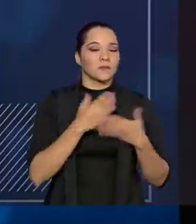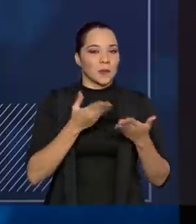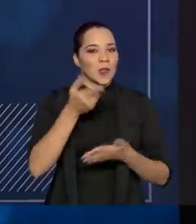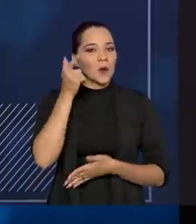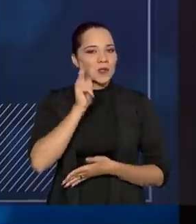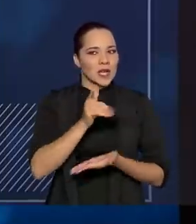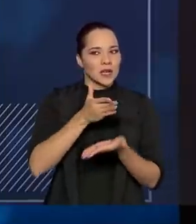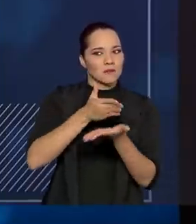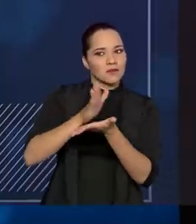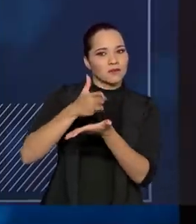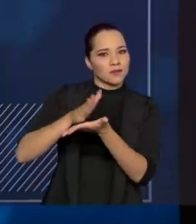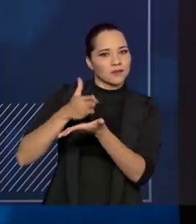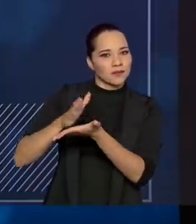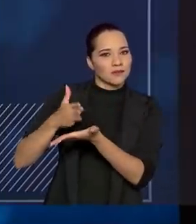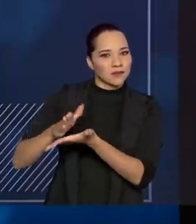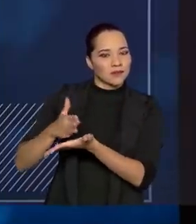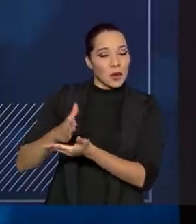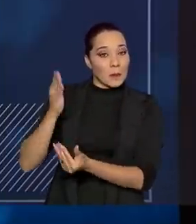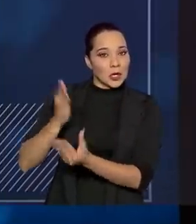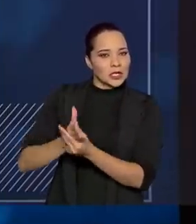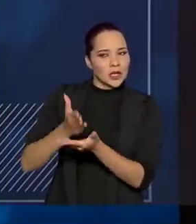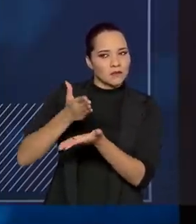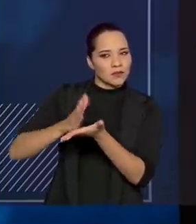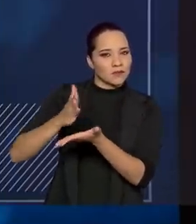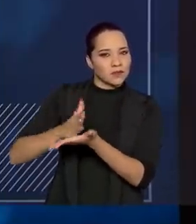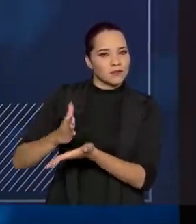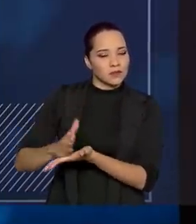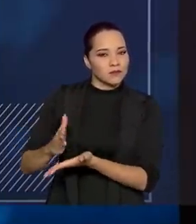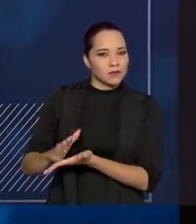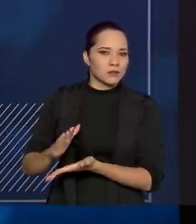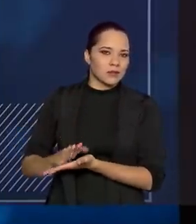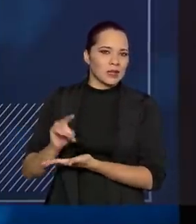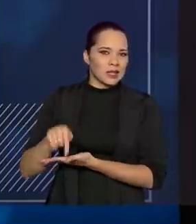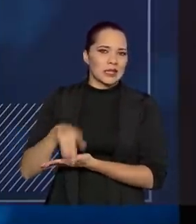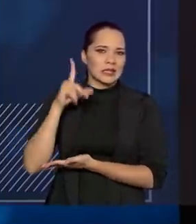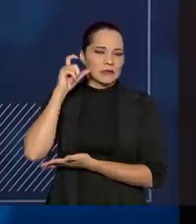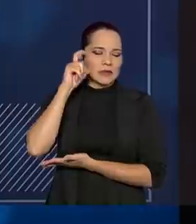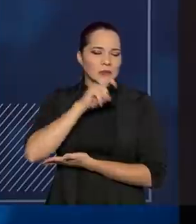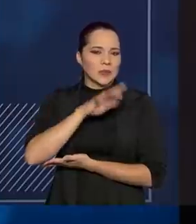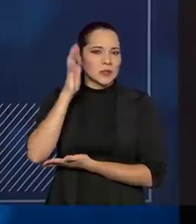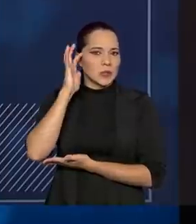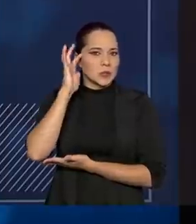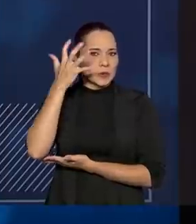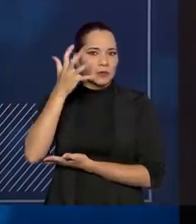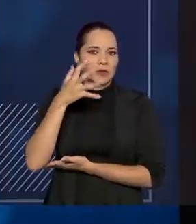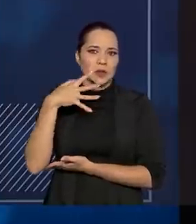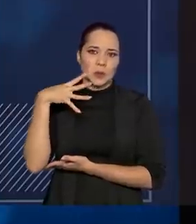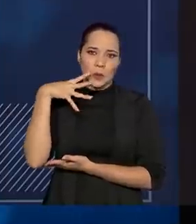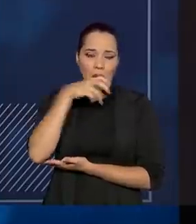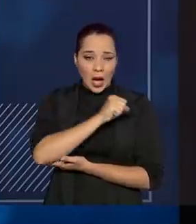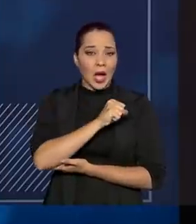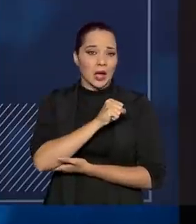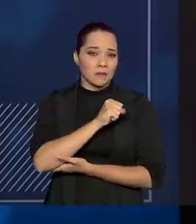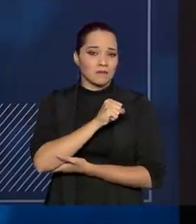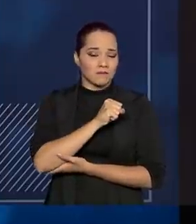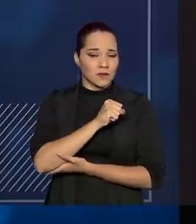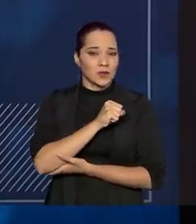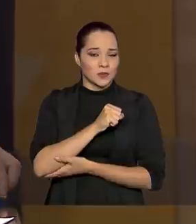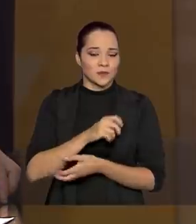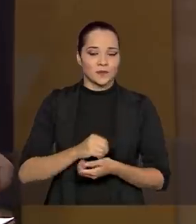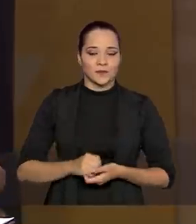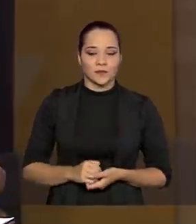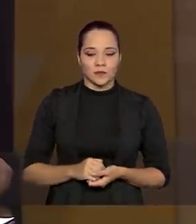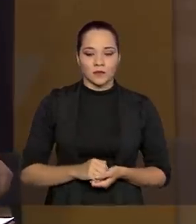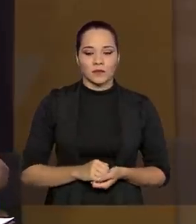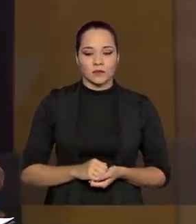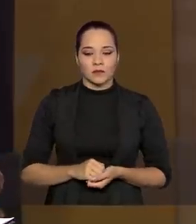consegue eliminar um volume de ações que dificilmente seria resolvida num espaço de tempo tão pequeno. Né? E a